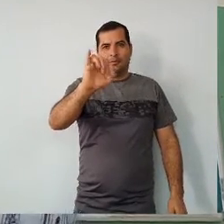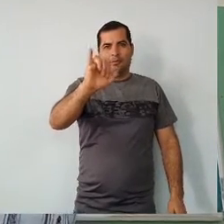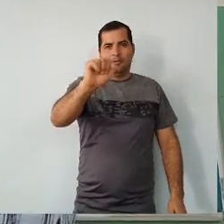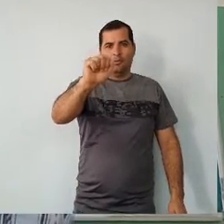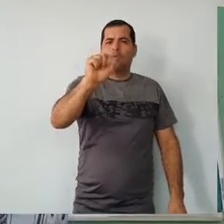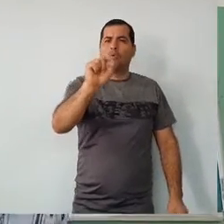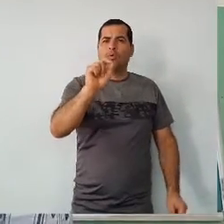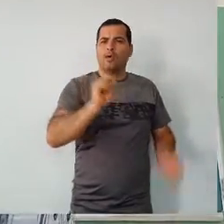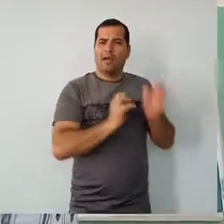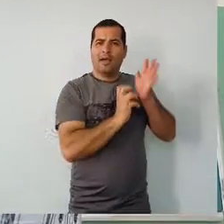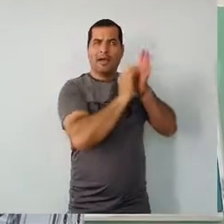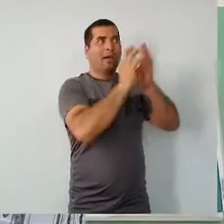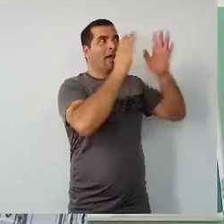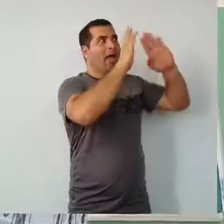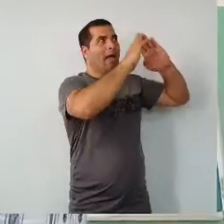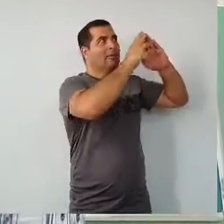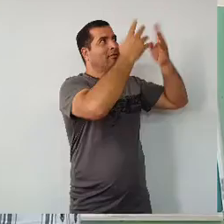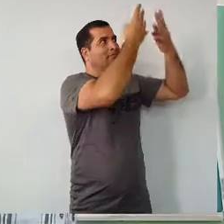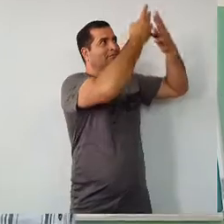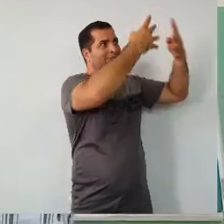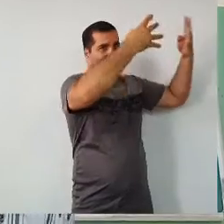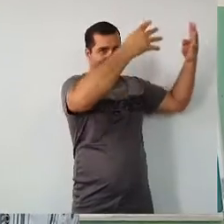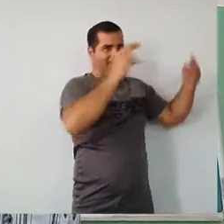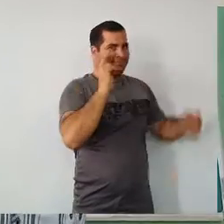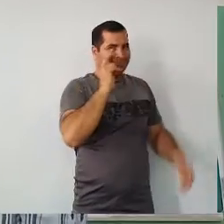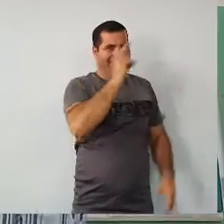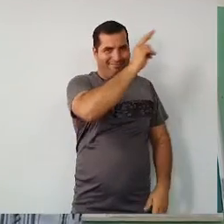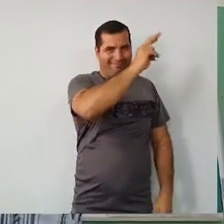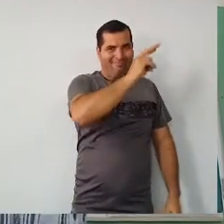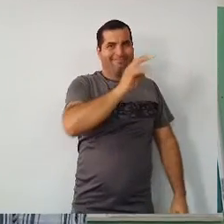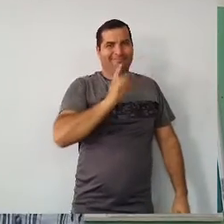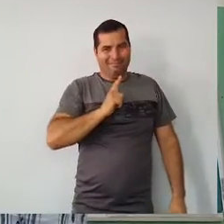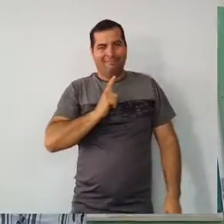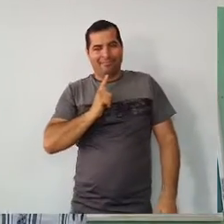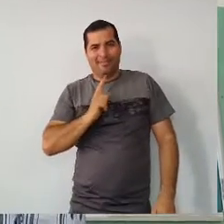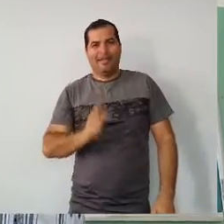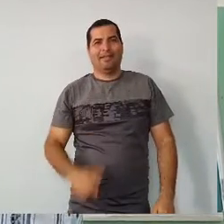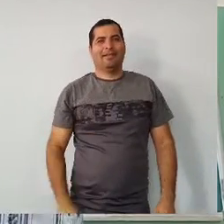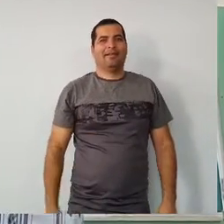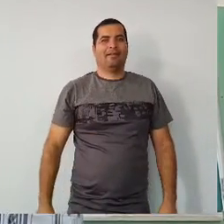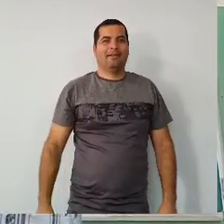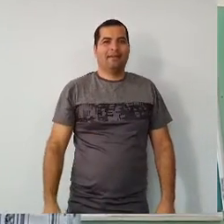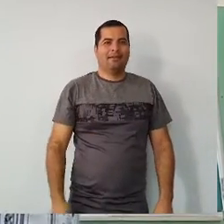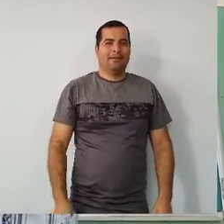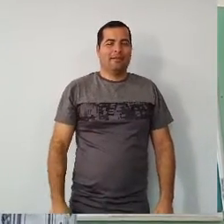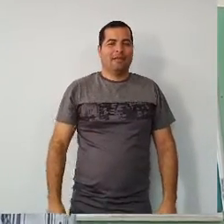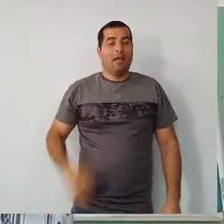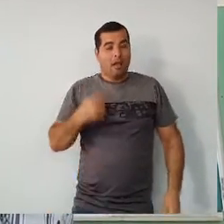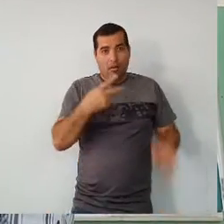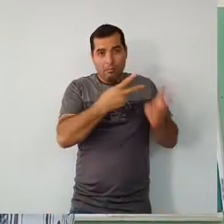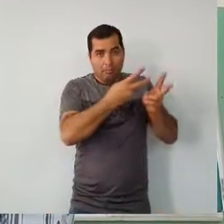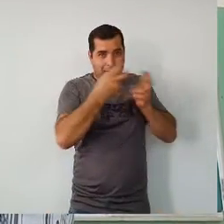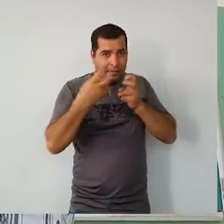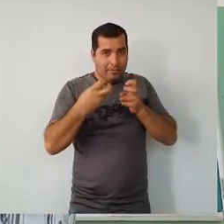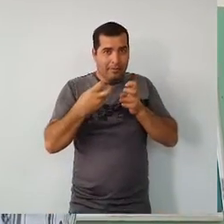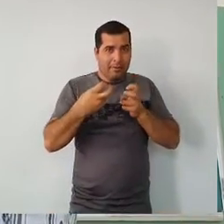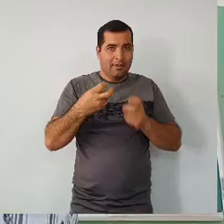Teia. Teia de aranha, né? Teia de aranha. Eu espero que